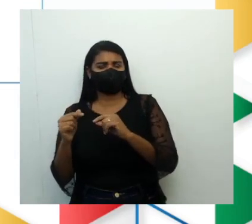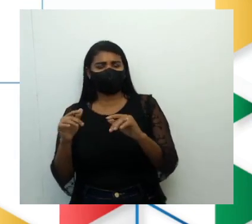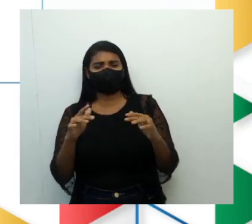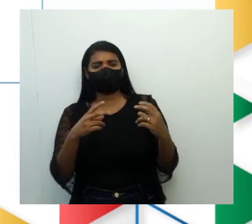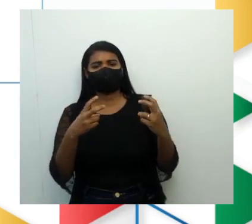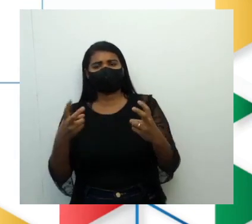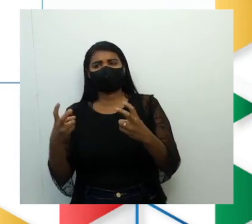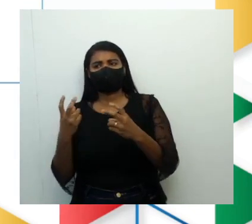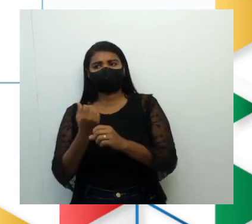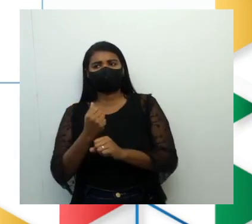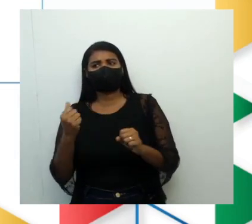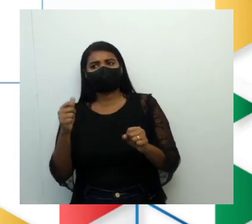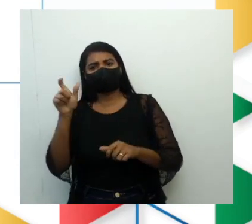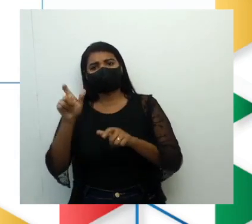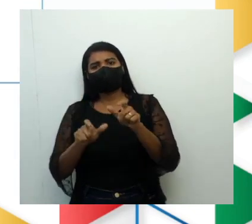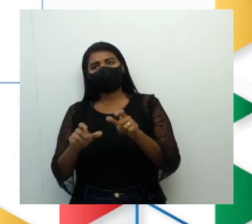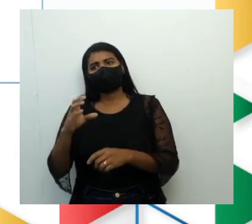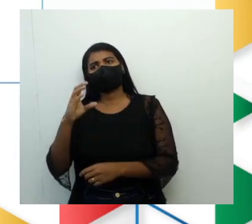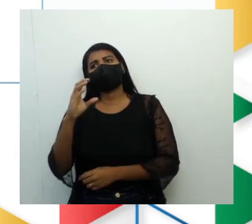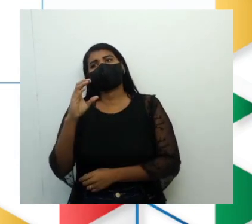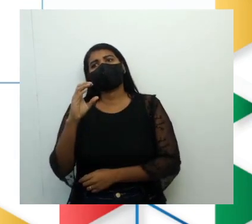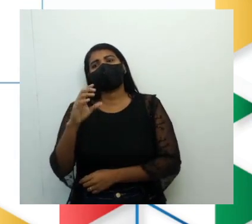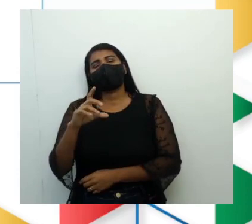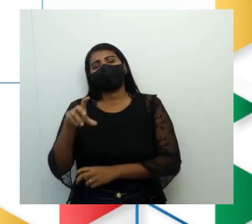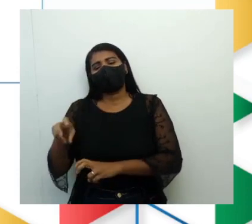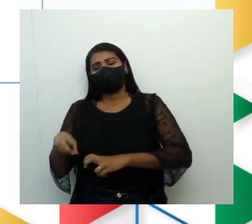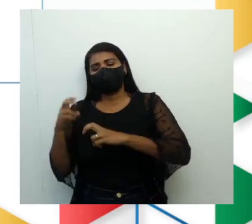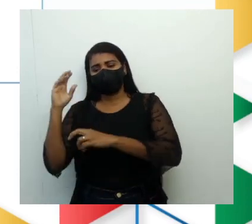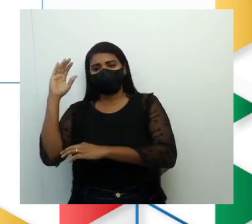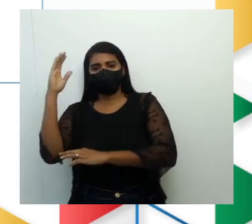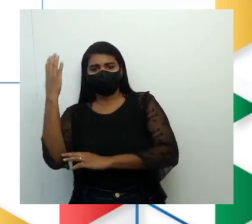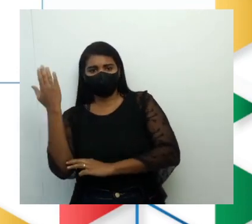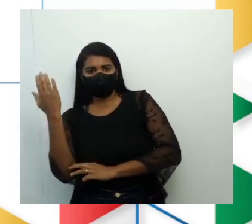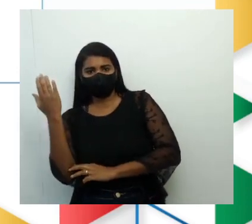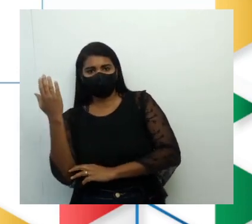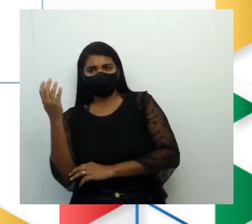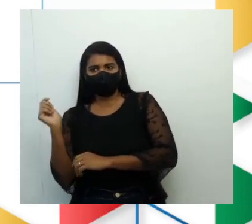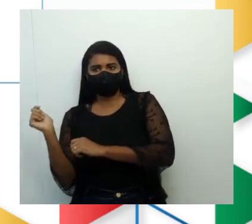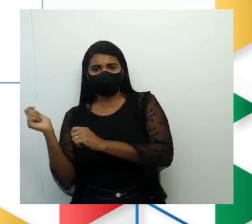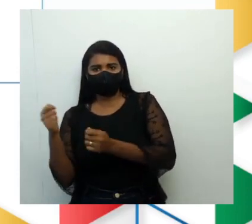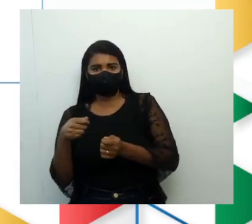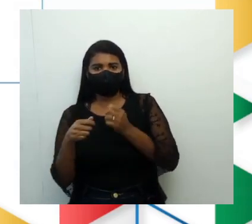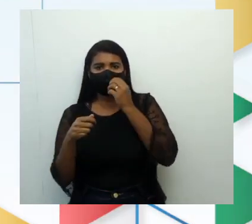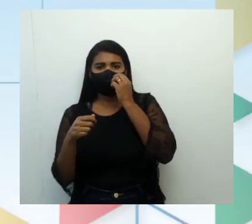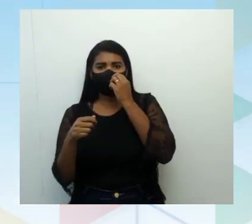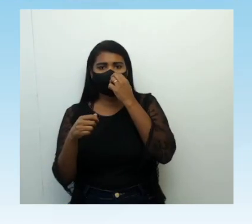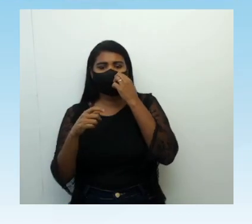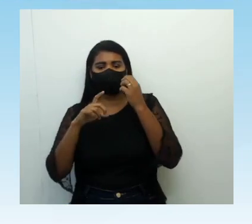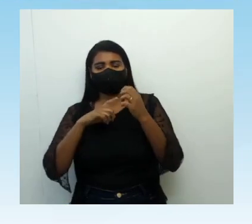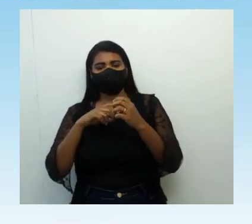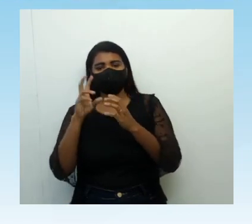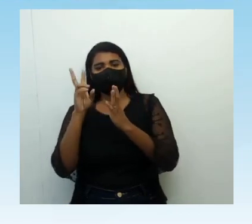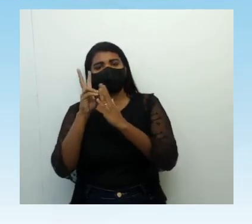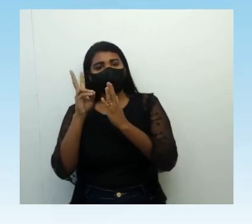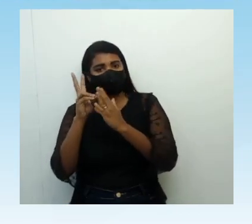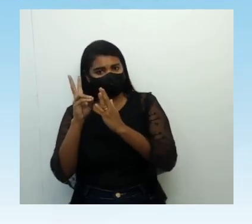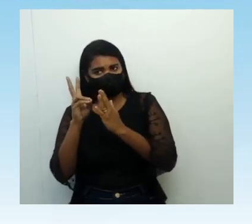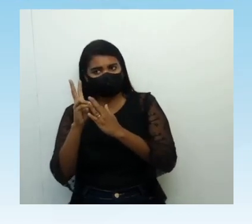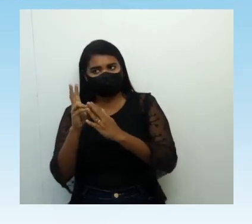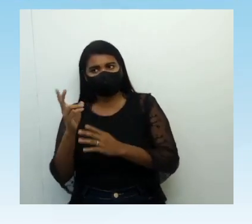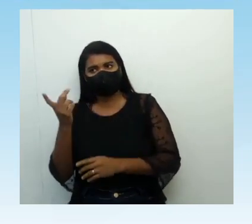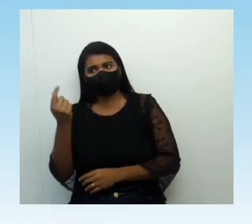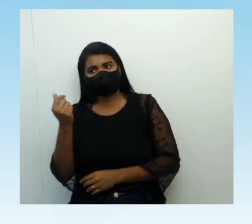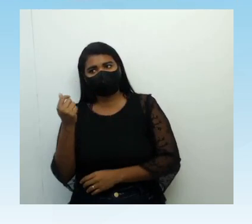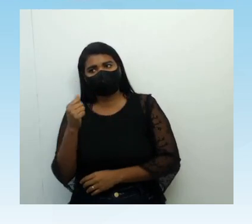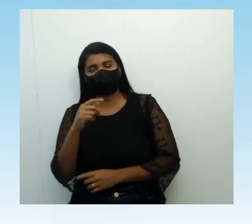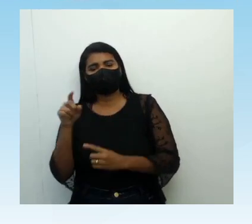fixação de um grande número de colônios. Era só a extração da madeira e a caça. A mão de obra era indígena. Ela recebia em troca